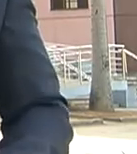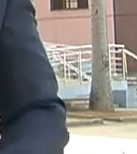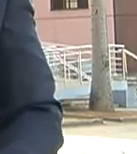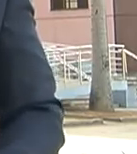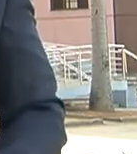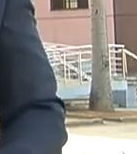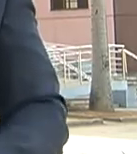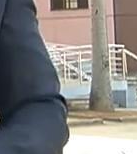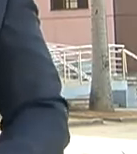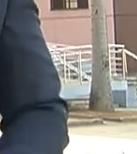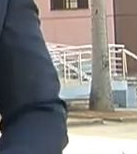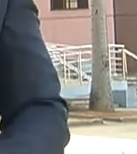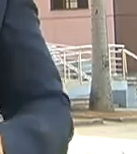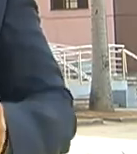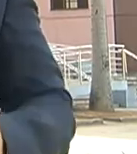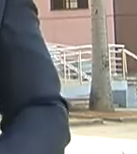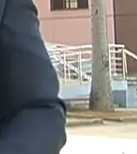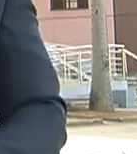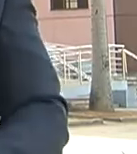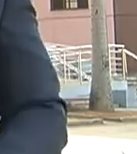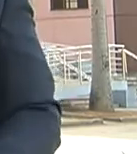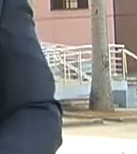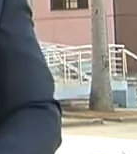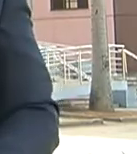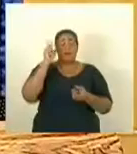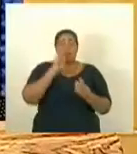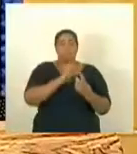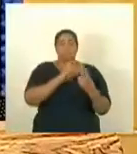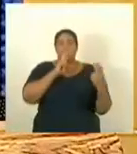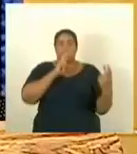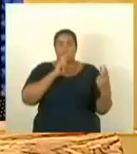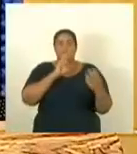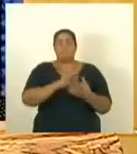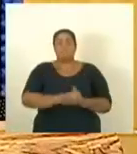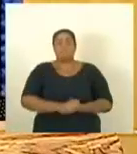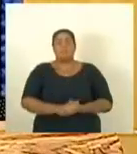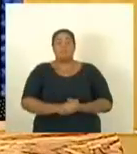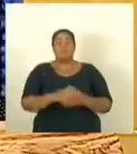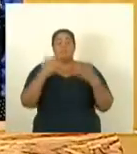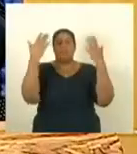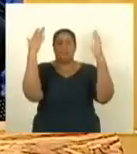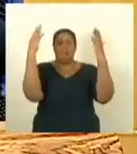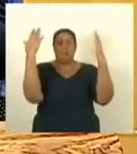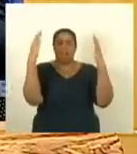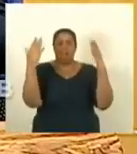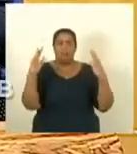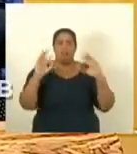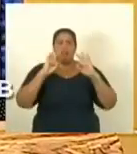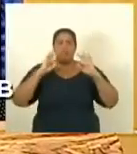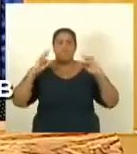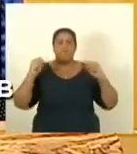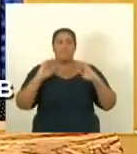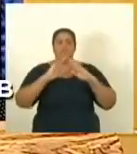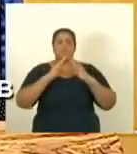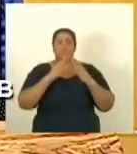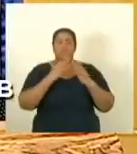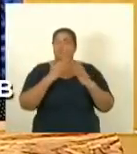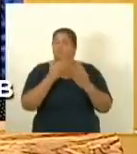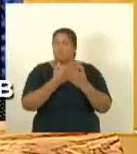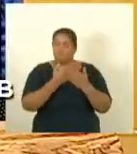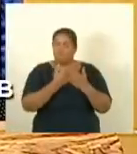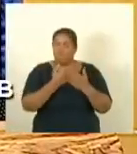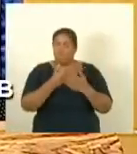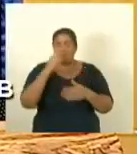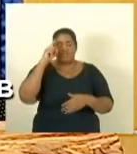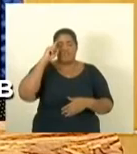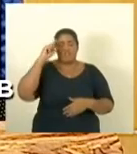dos alunos em relação aos estudos. Eu quero parabenizar a todos os estudantes pelo dia 11 de agosto,